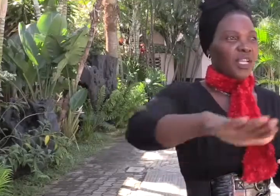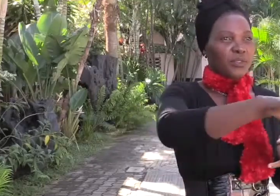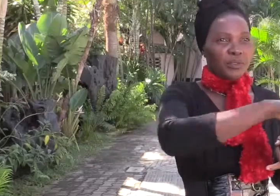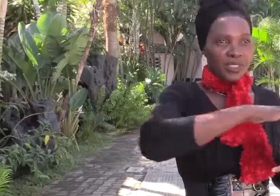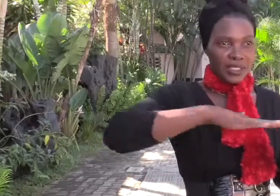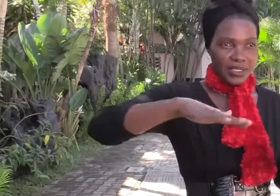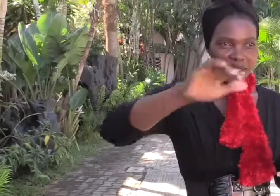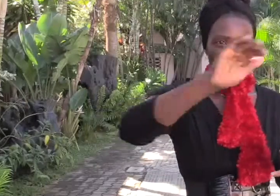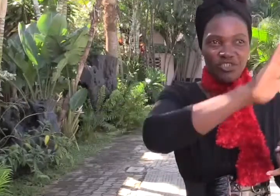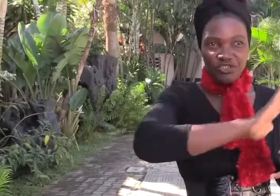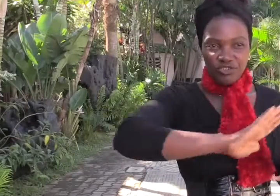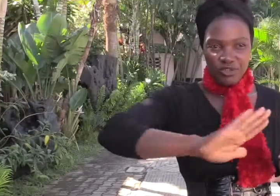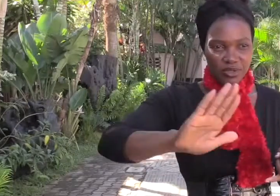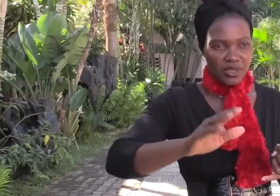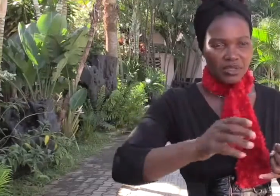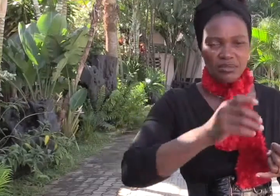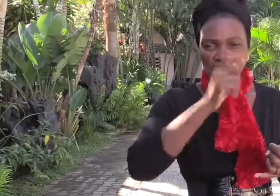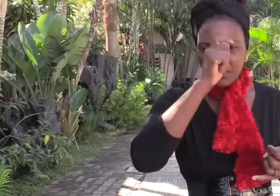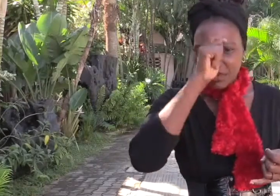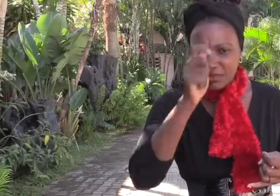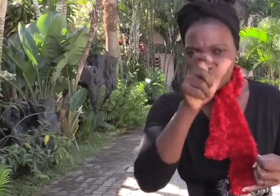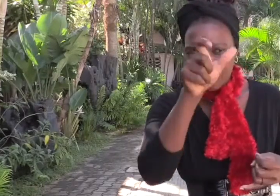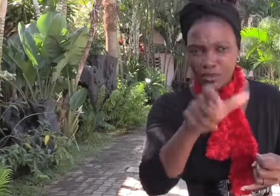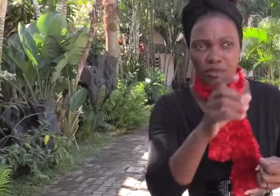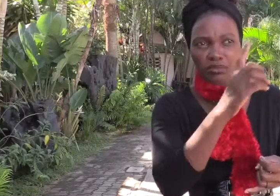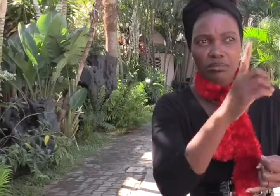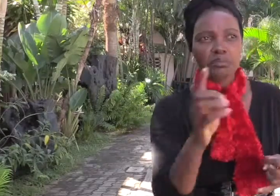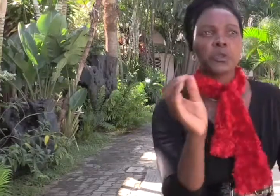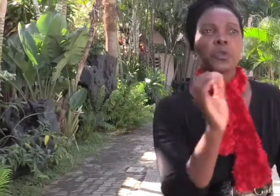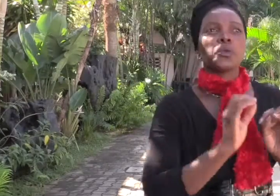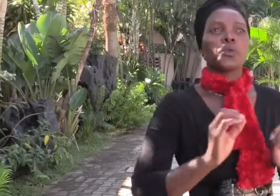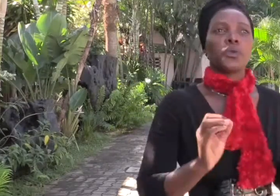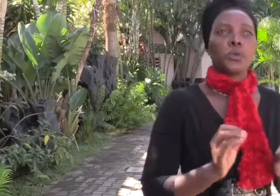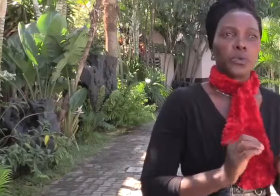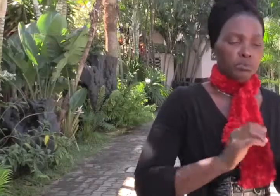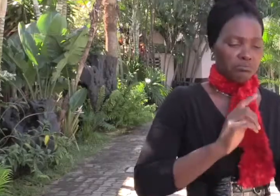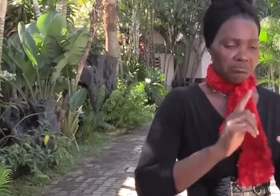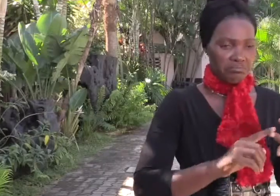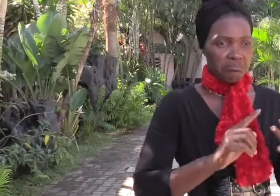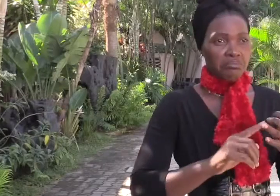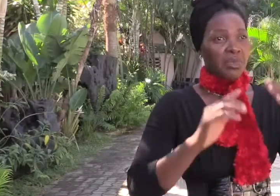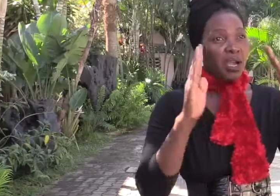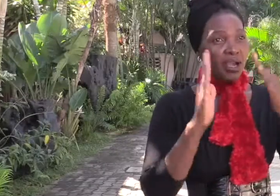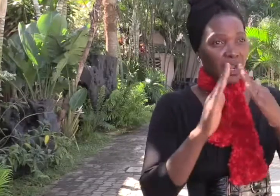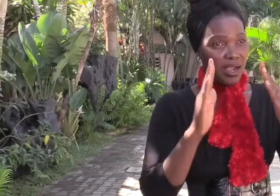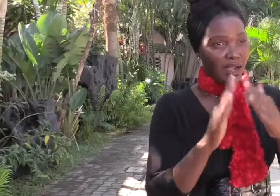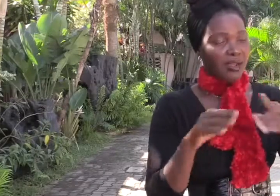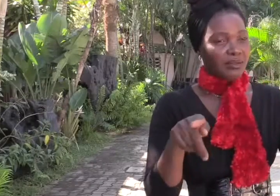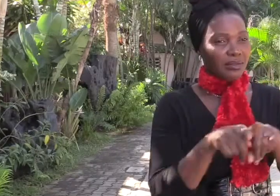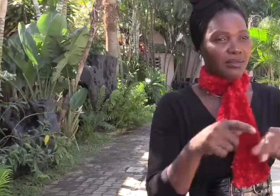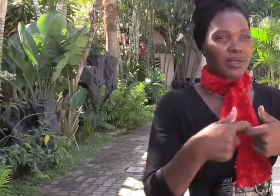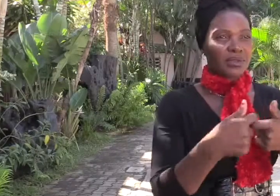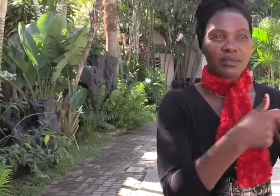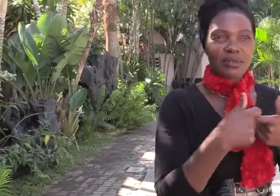deficiência, tanto na família como na educação e no emprego.